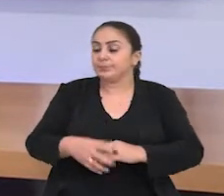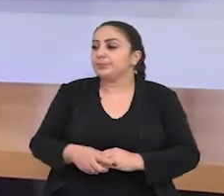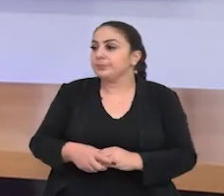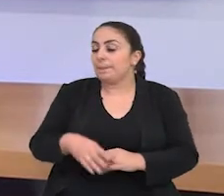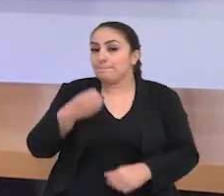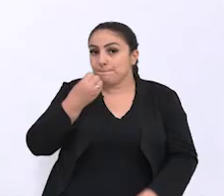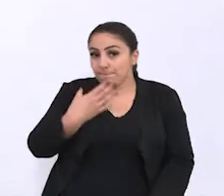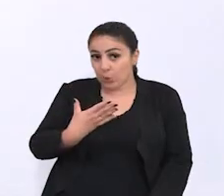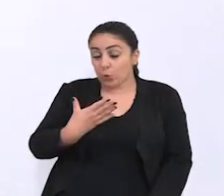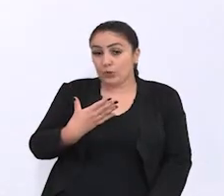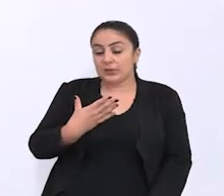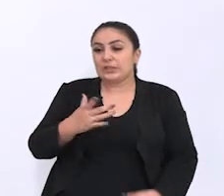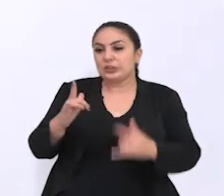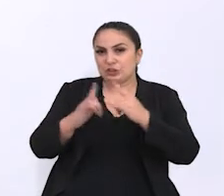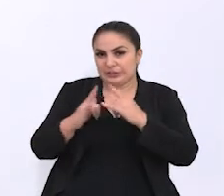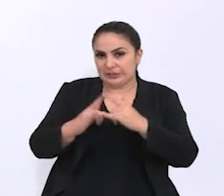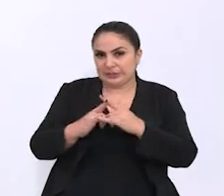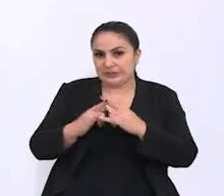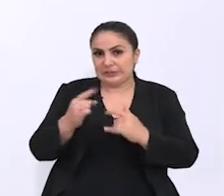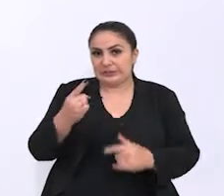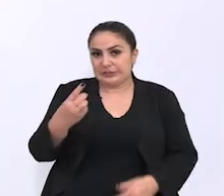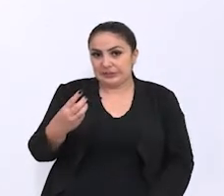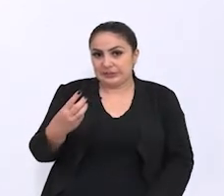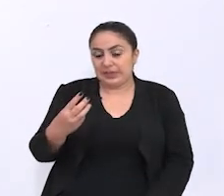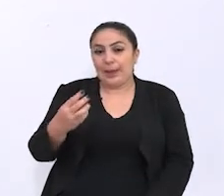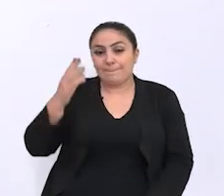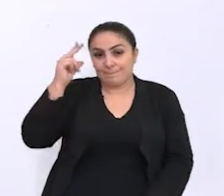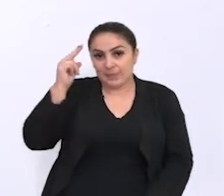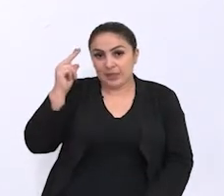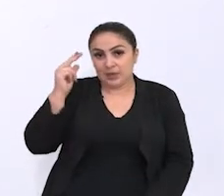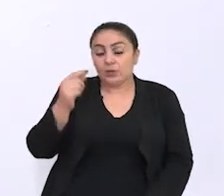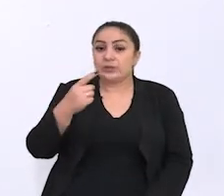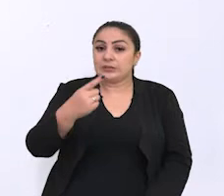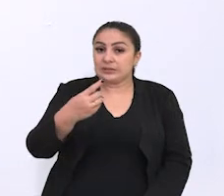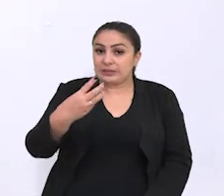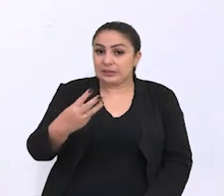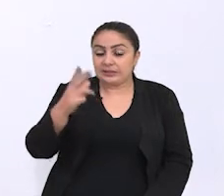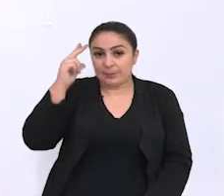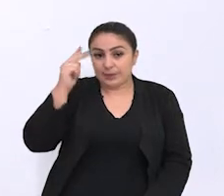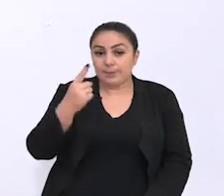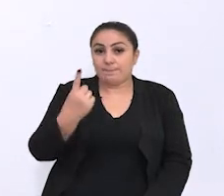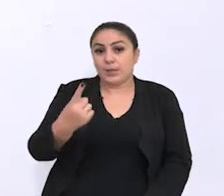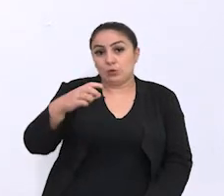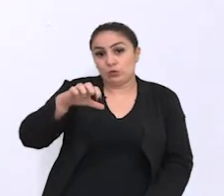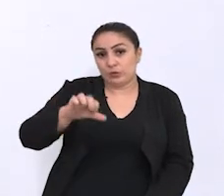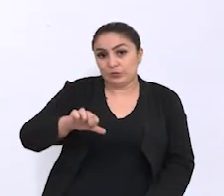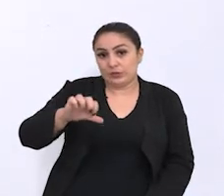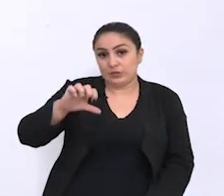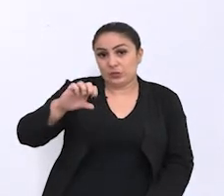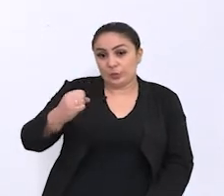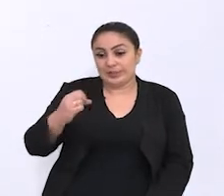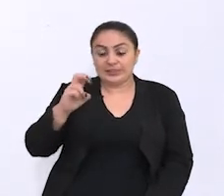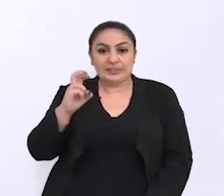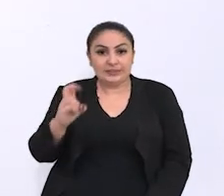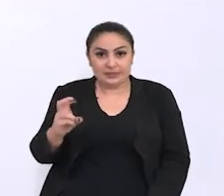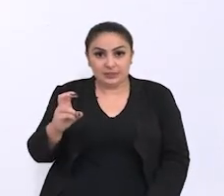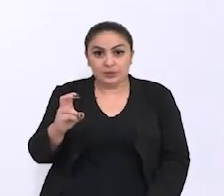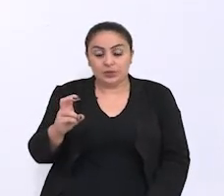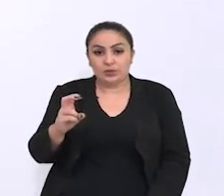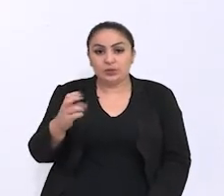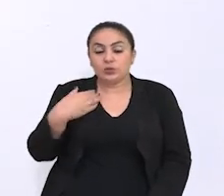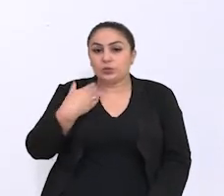esporte. A entidade 13 de Abril, ela foi fundada em 13 de abril de 1985, né?